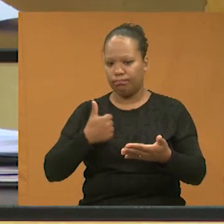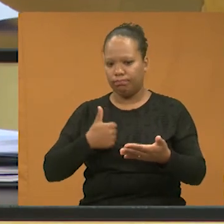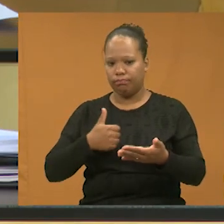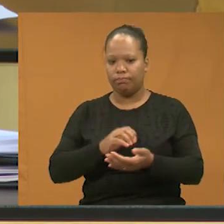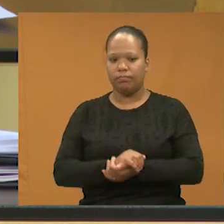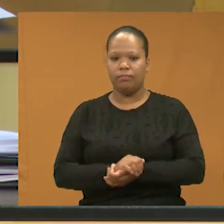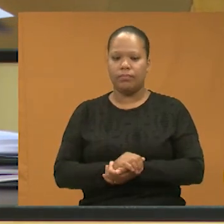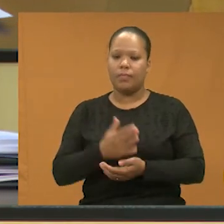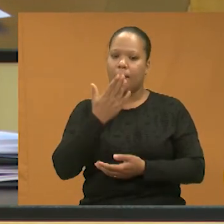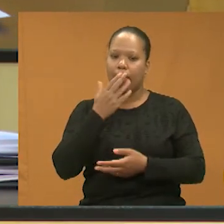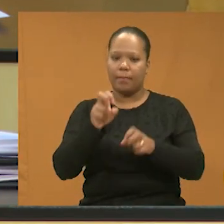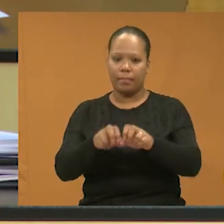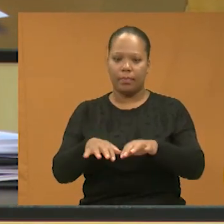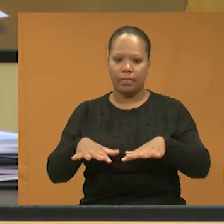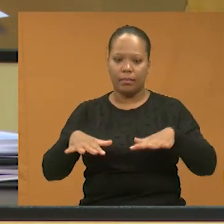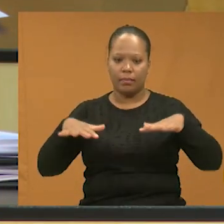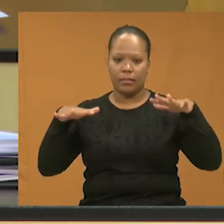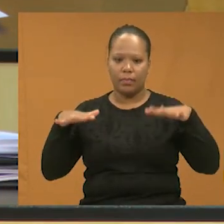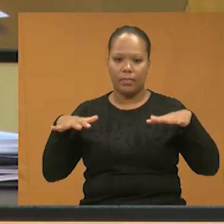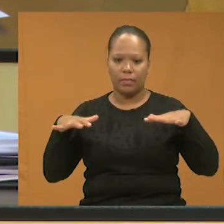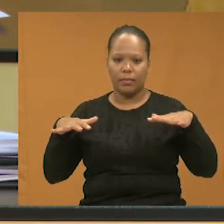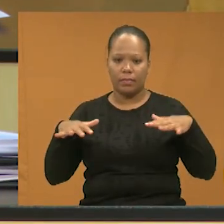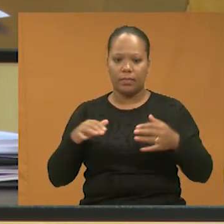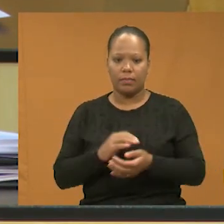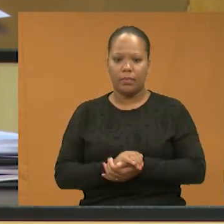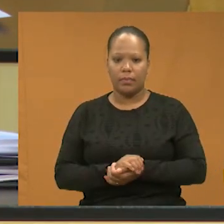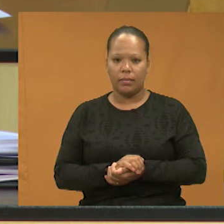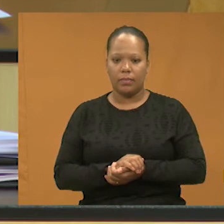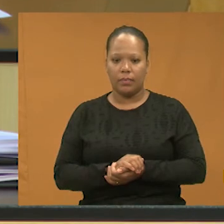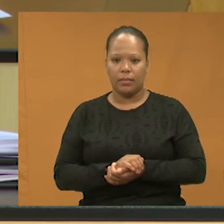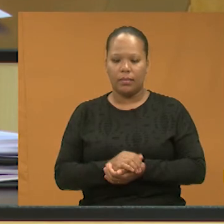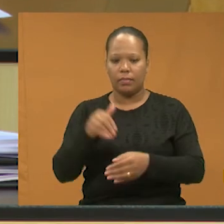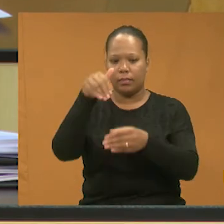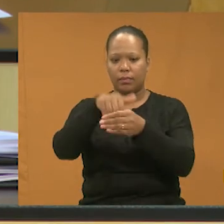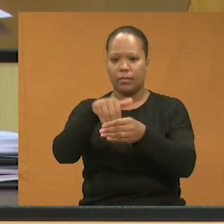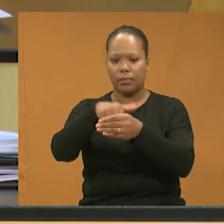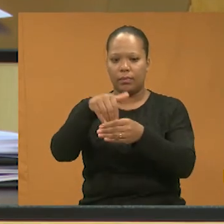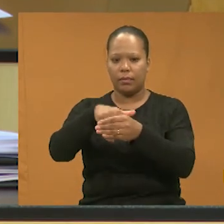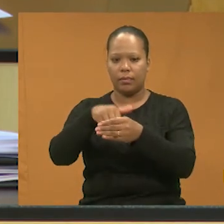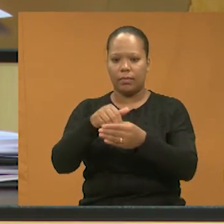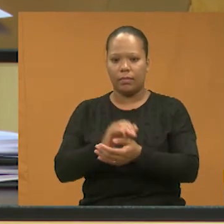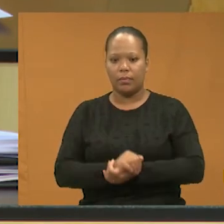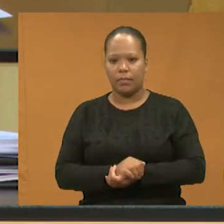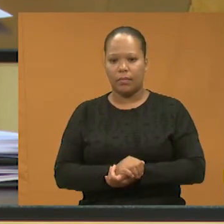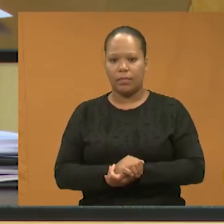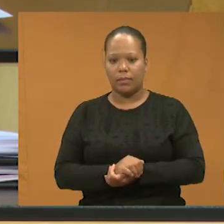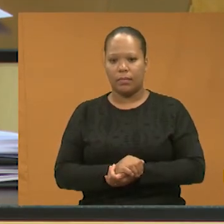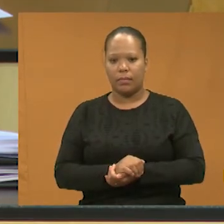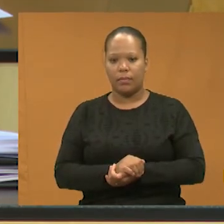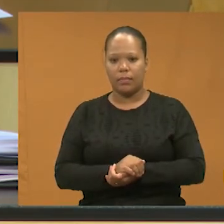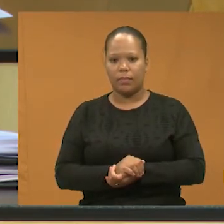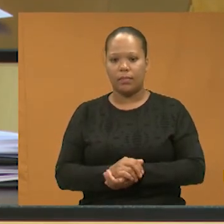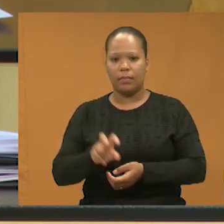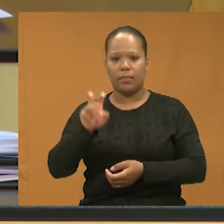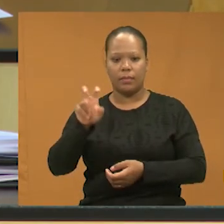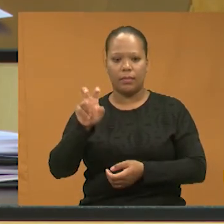e solicitar ao plenário, aos vereadores, colocar em votação. Eu tenho aqui em mãos